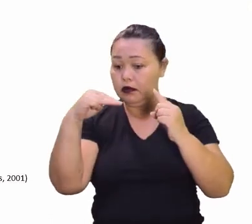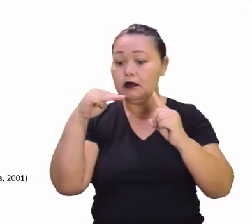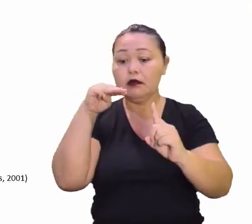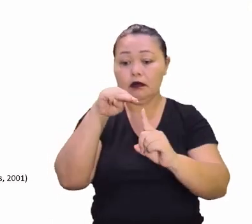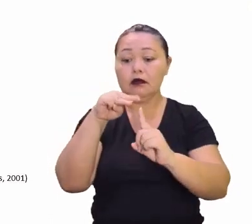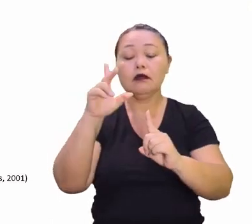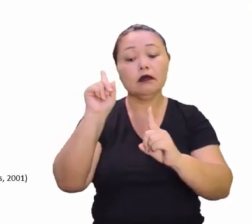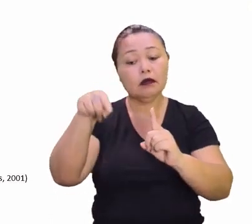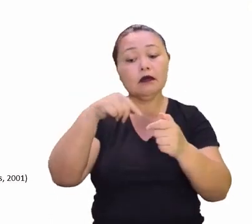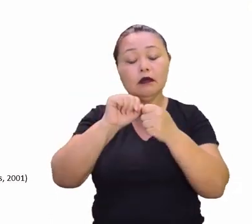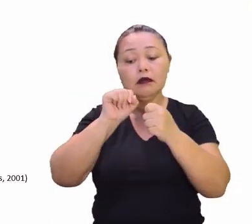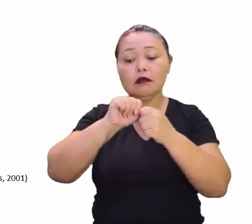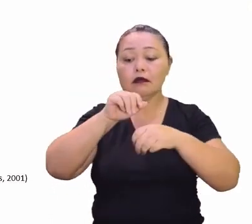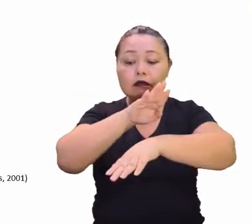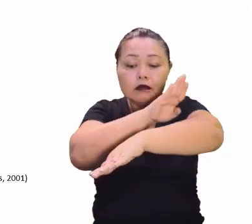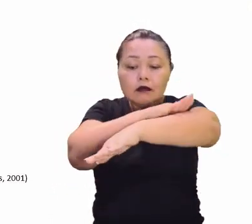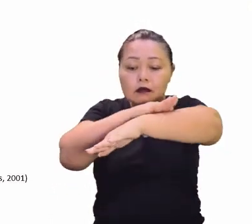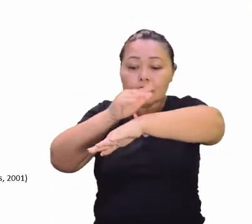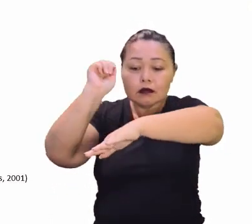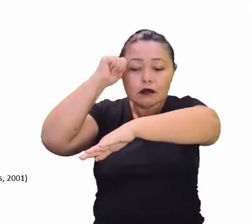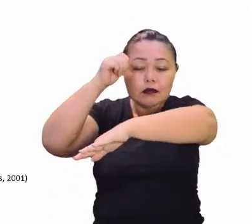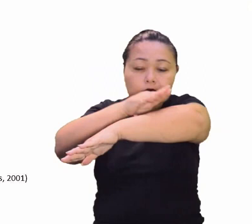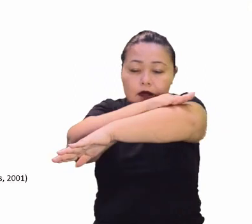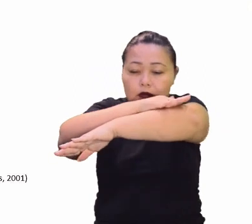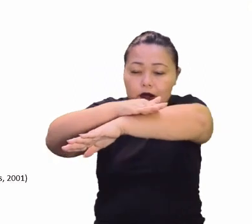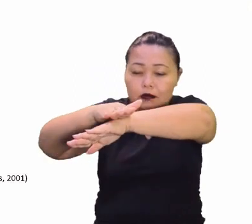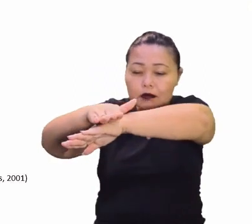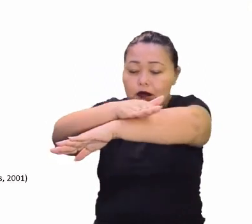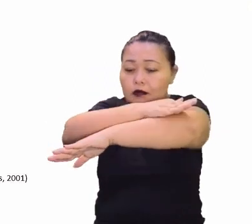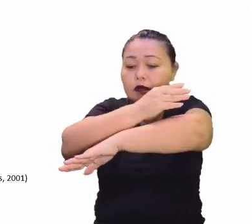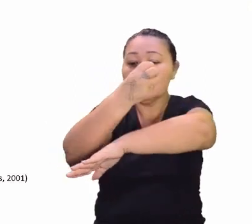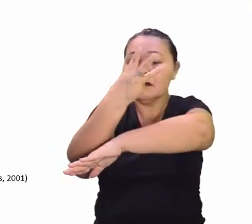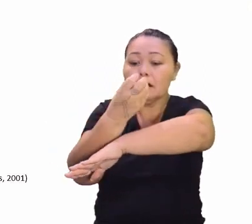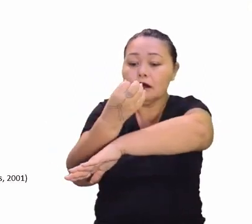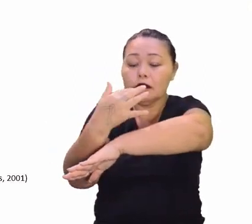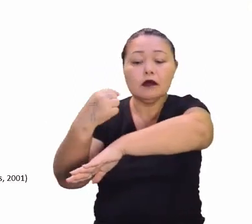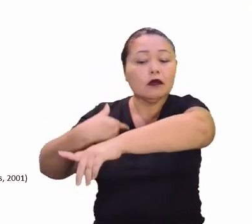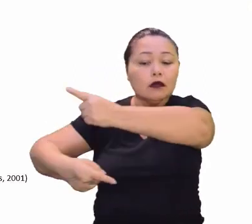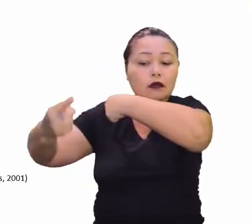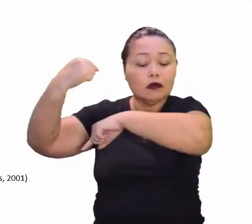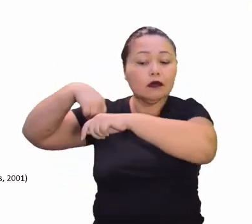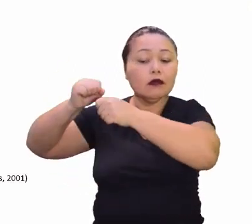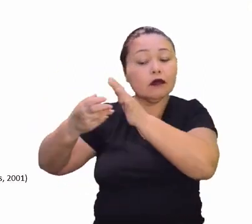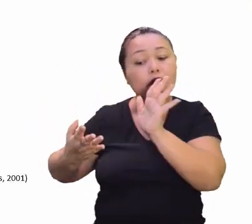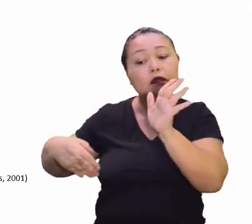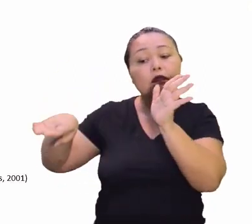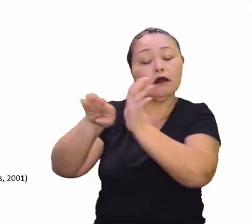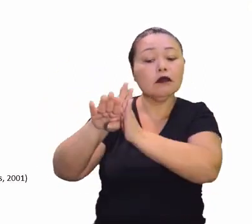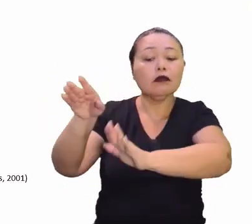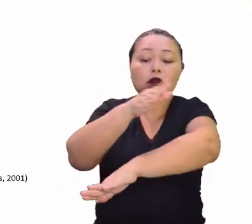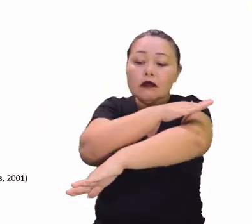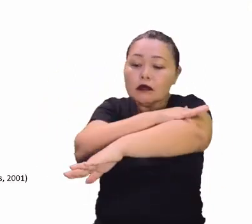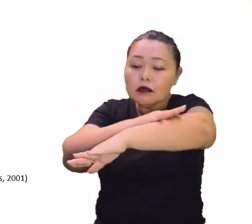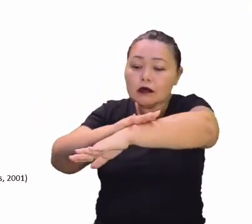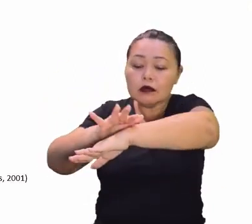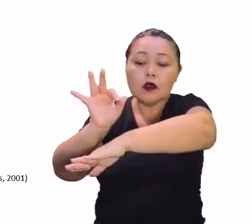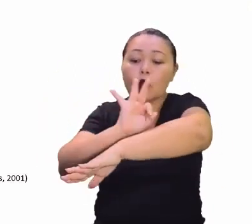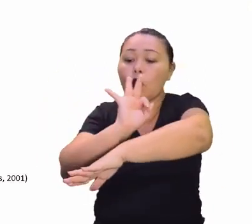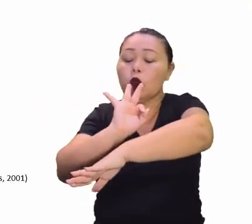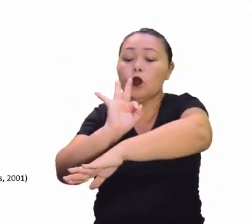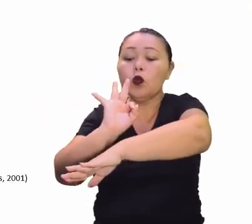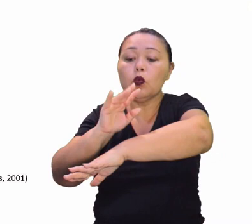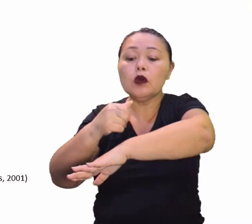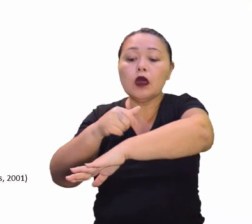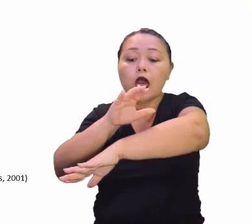missões, era pavimentar a BR-364. Inclusive, eu te falei, né? Há muito tempo atrás, eu cheguei a andar nessa BR, quando